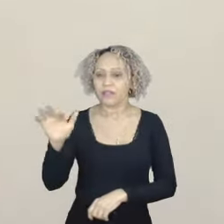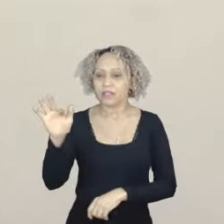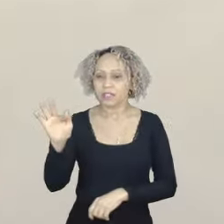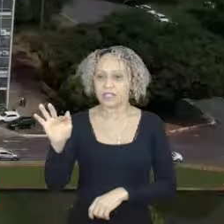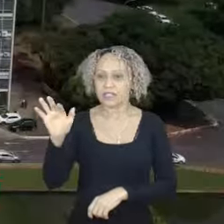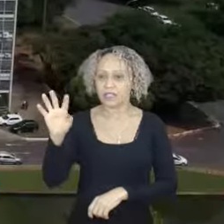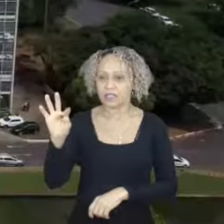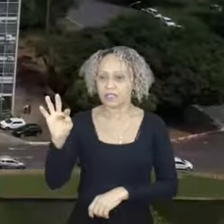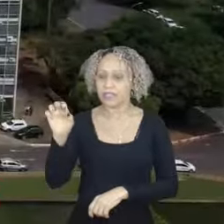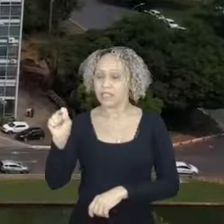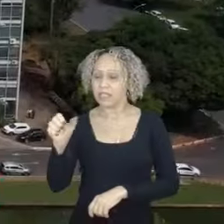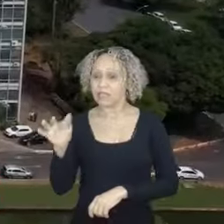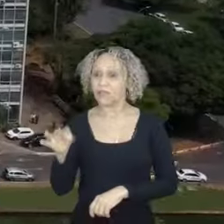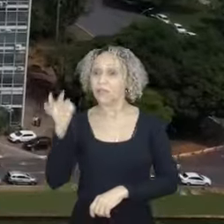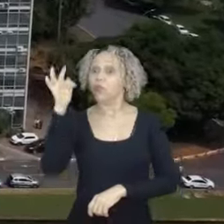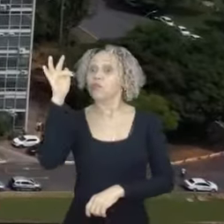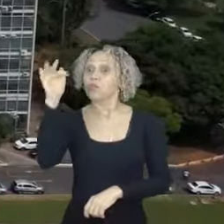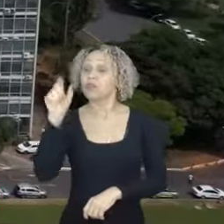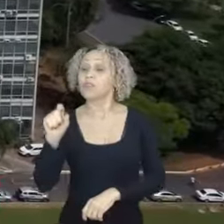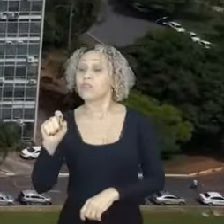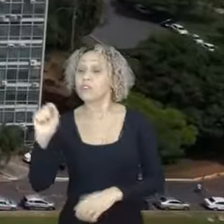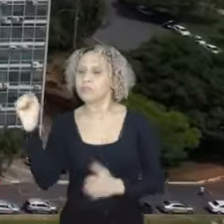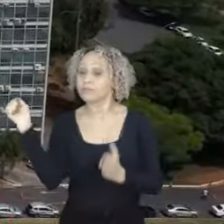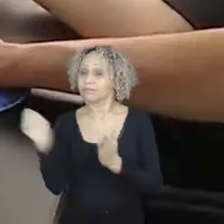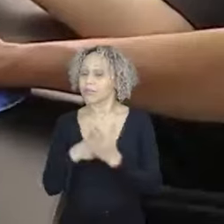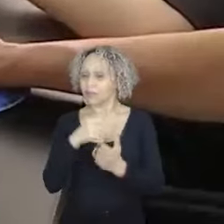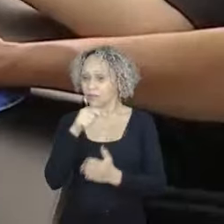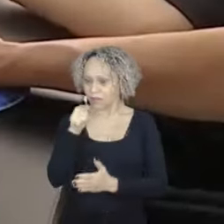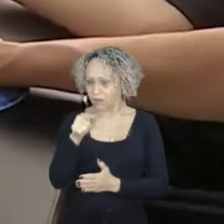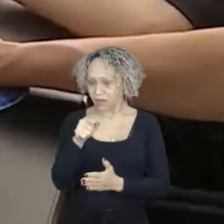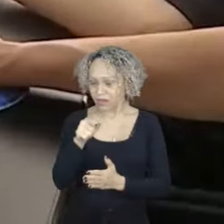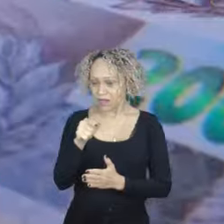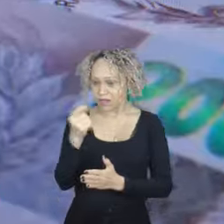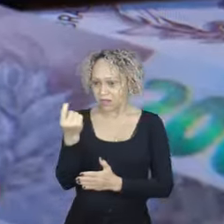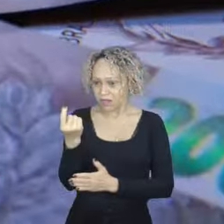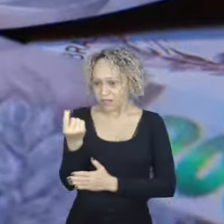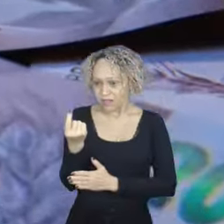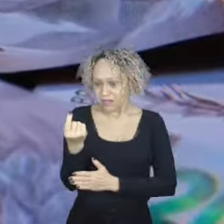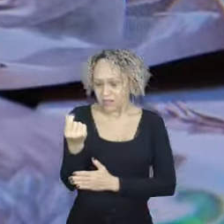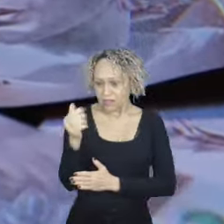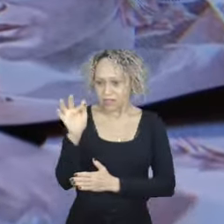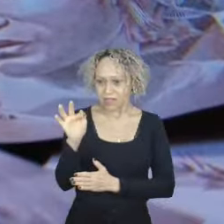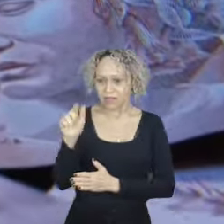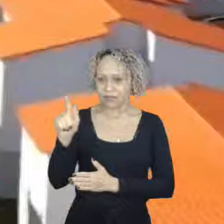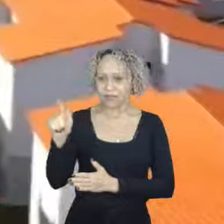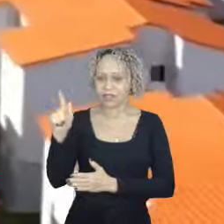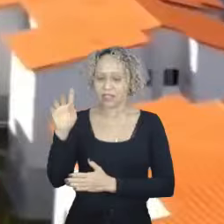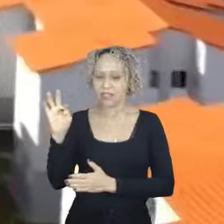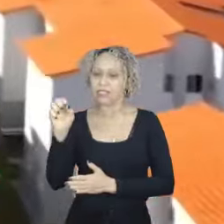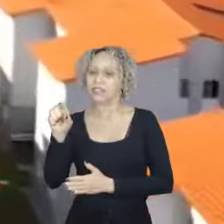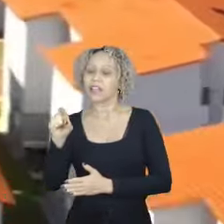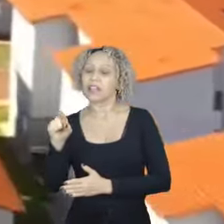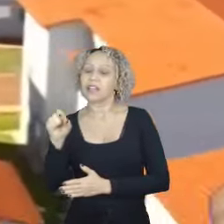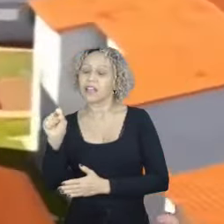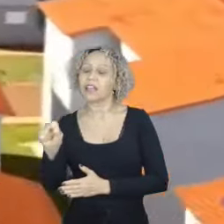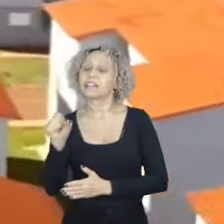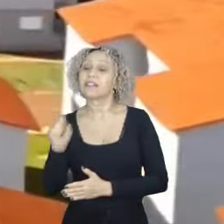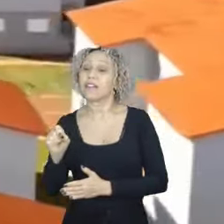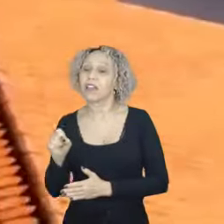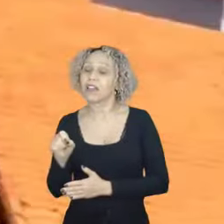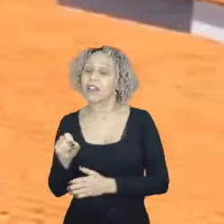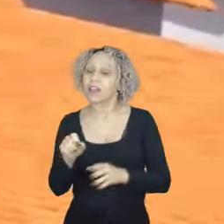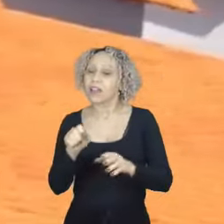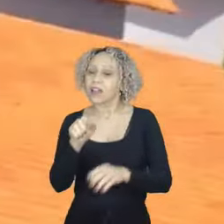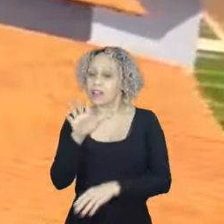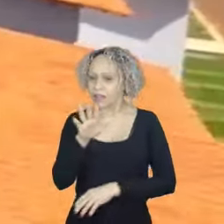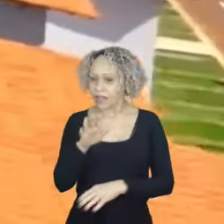pelo Conselho Curador do FGTS. O Fundo de Garantia por Tempo de Serviço deve ser usado por beneficiários